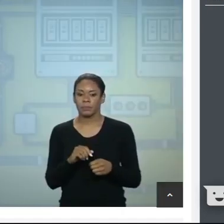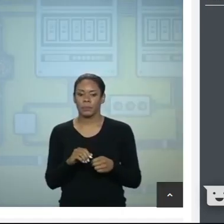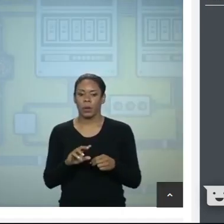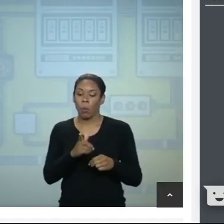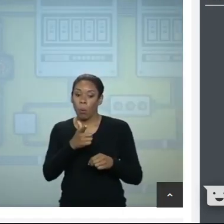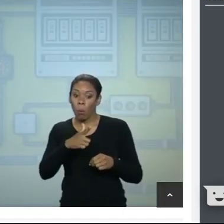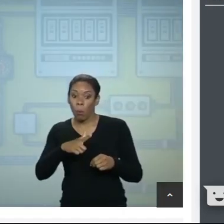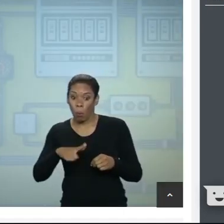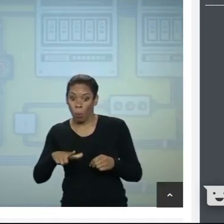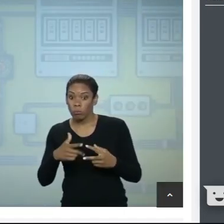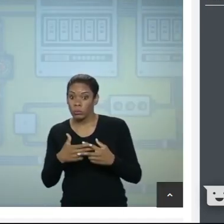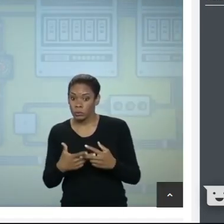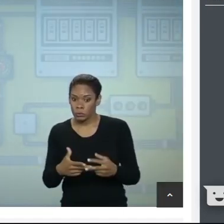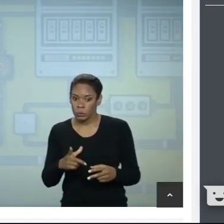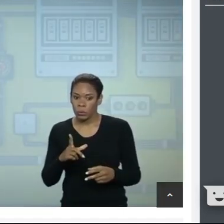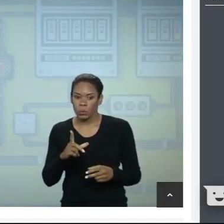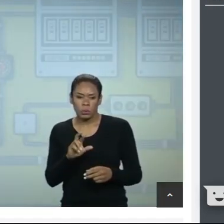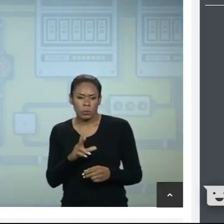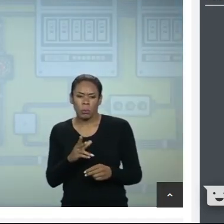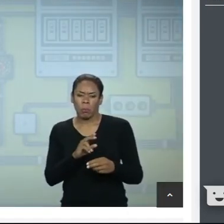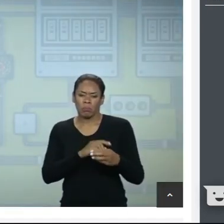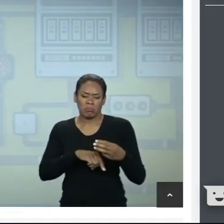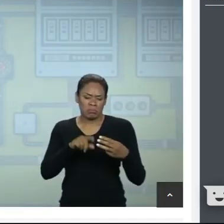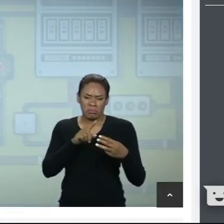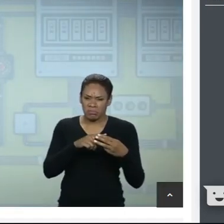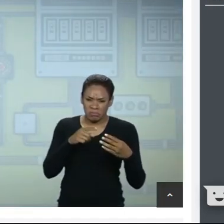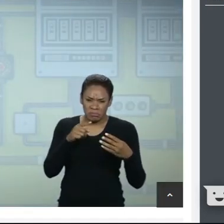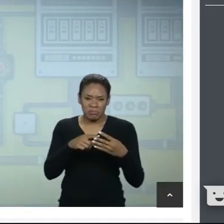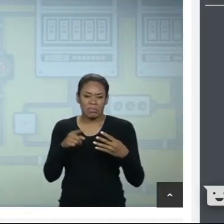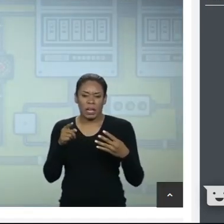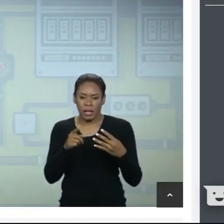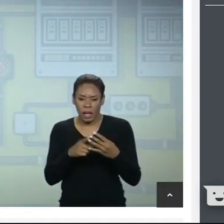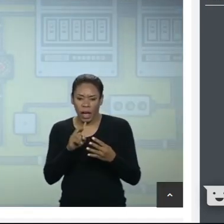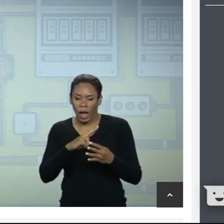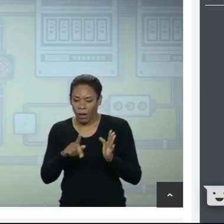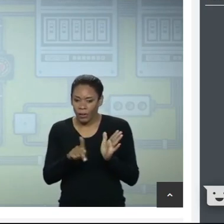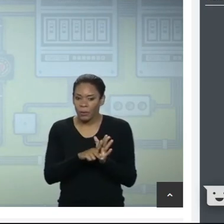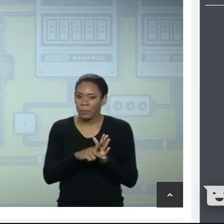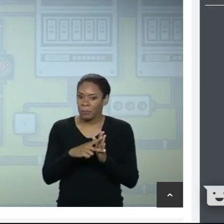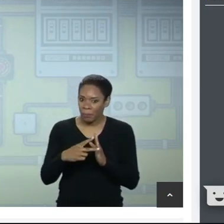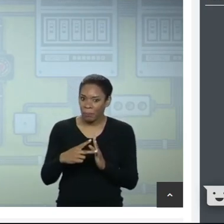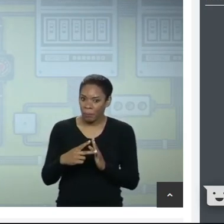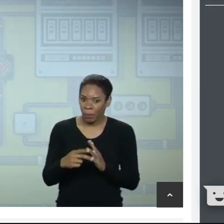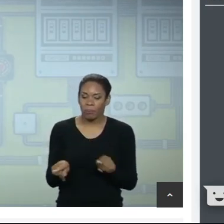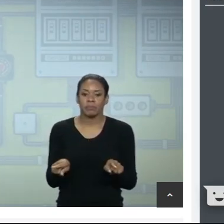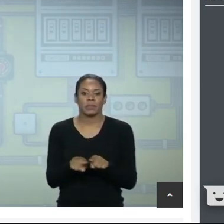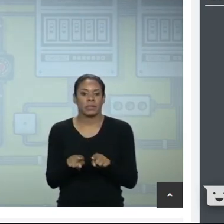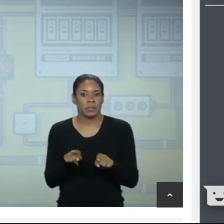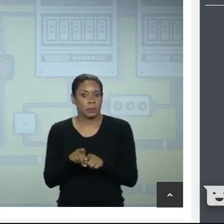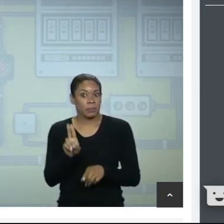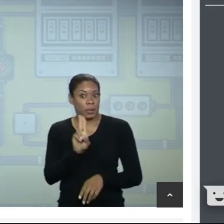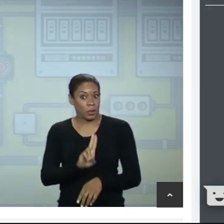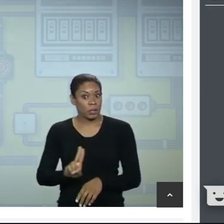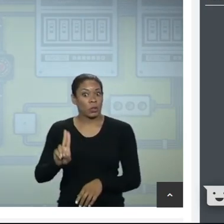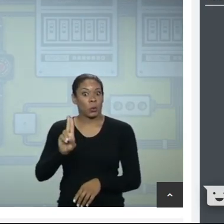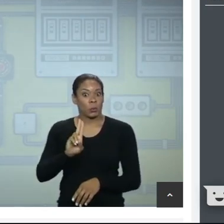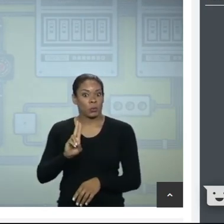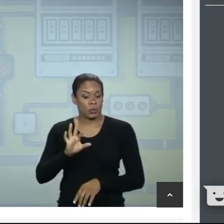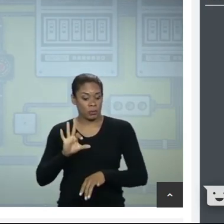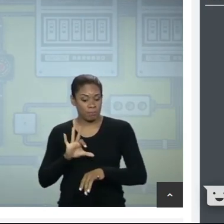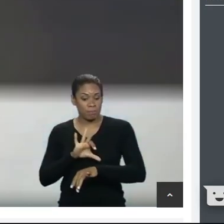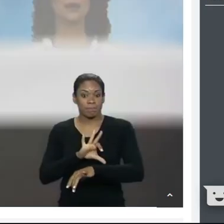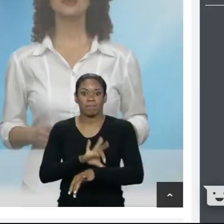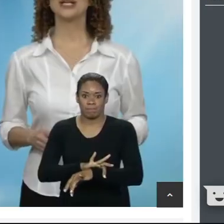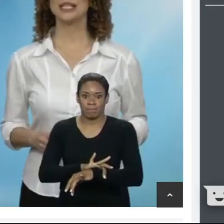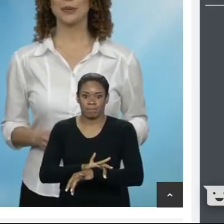Outros dispositivos, como interruptores, disjuntores, relés térmicos e fusíveis, também são essenciais para a segurança do